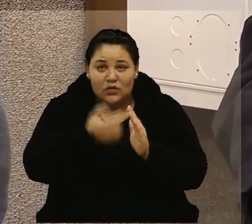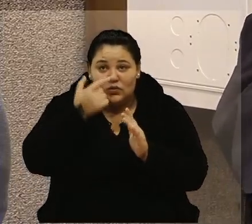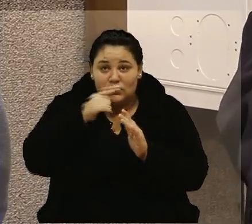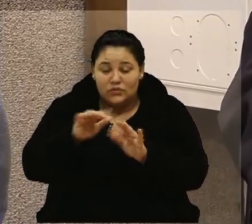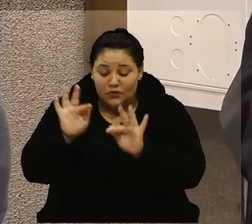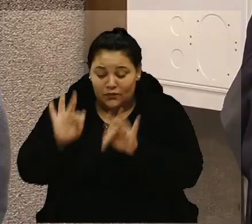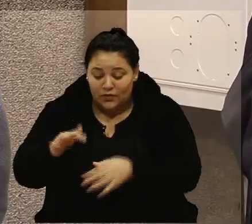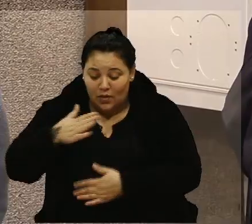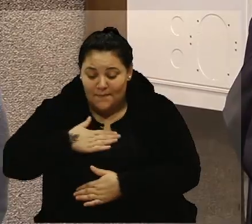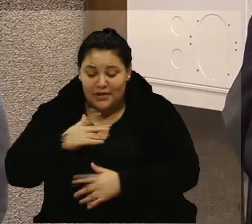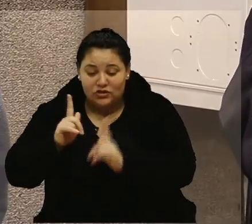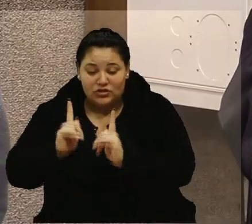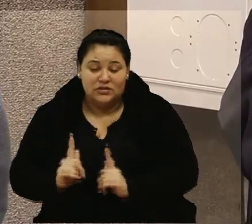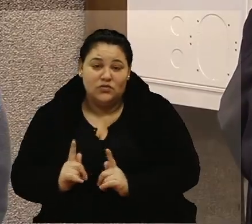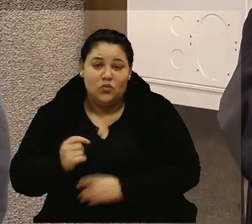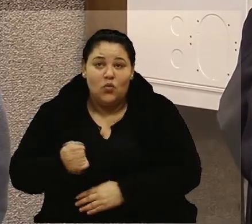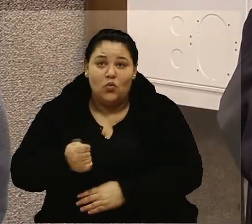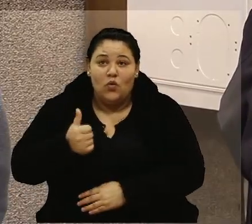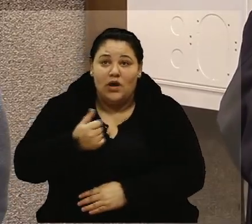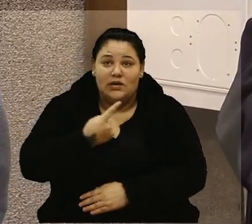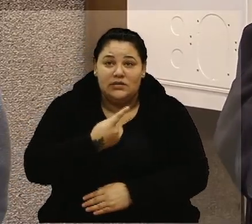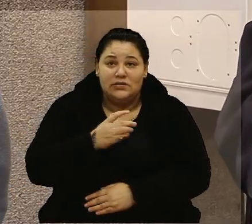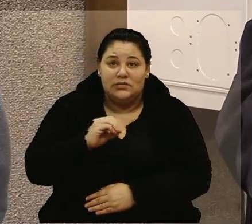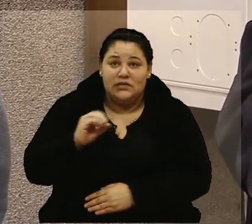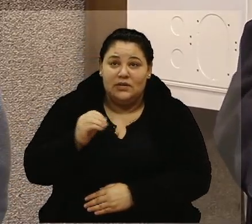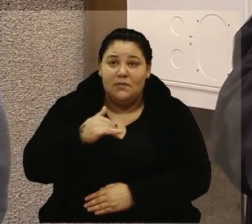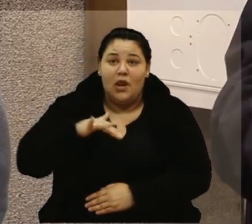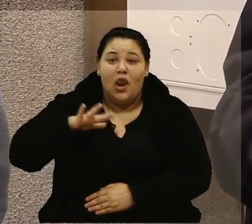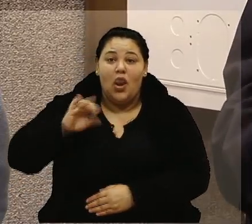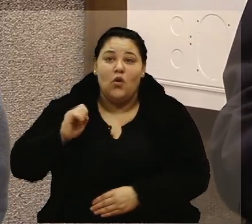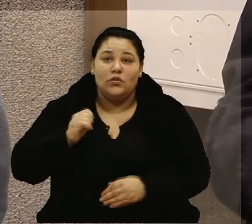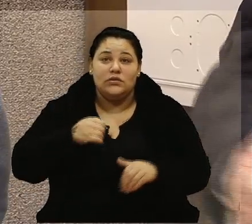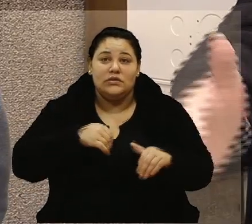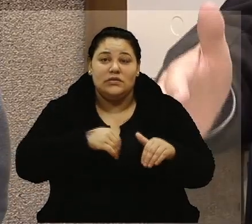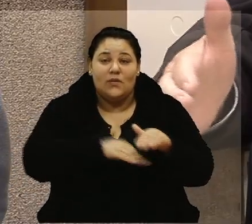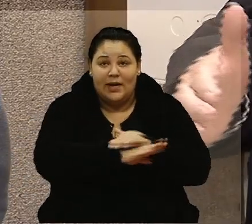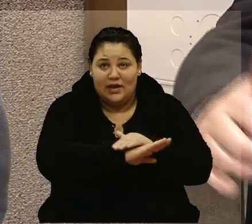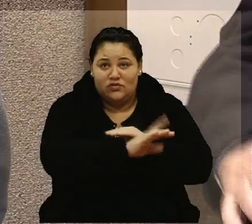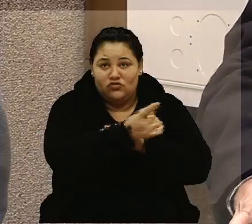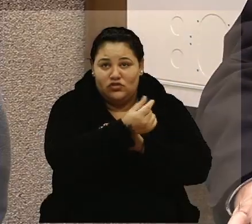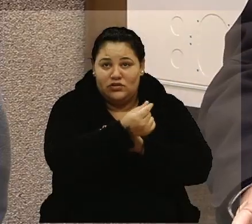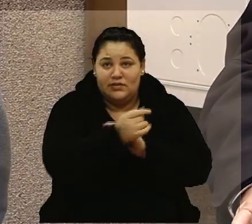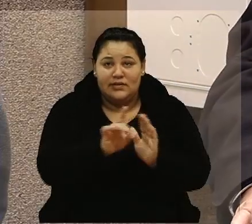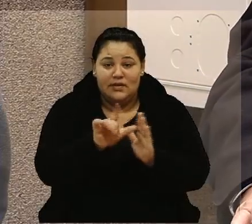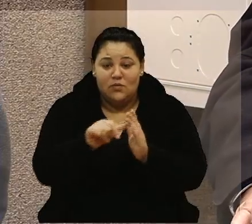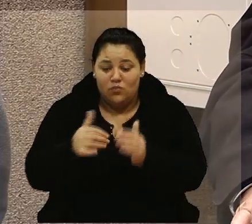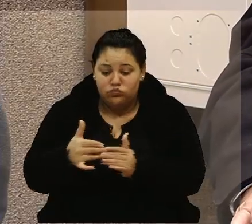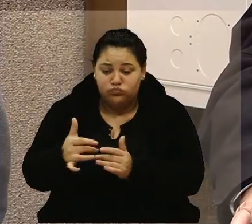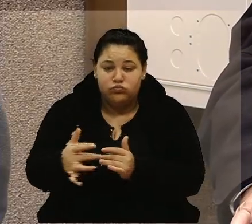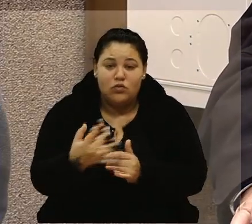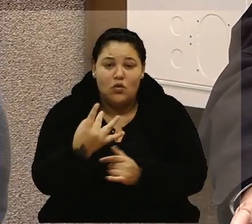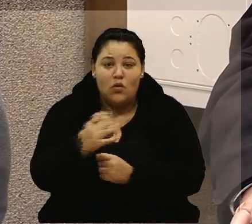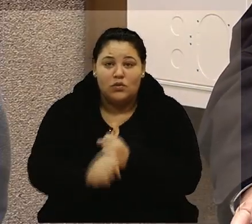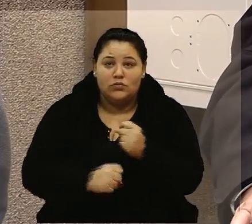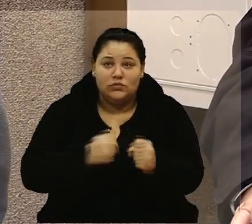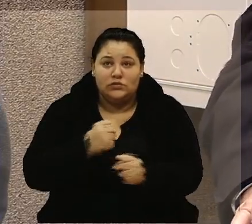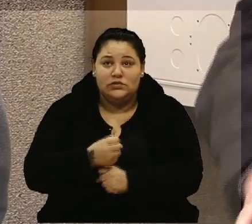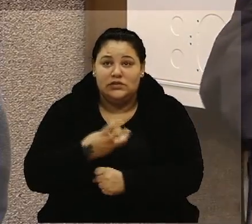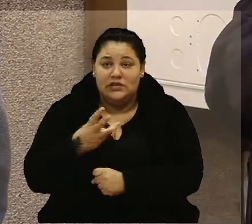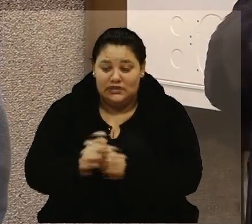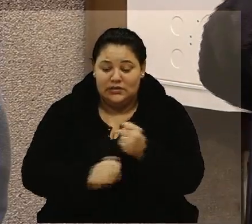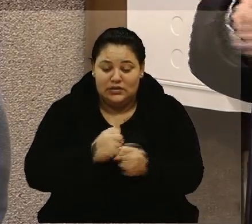minha gestão com quase 100 milhões em caixa. Tá? E depois, durante os 3 anos do governo